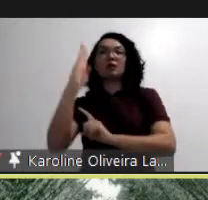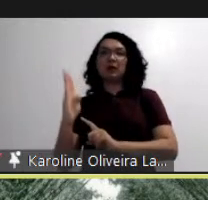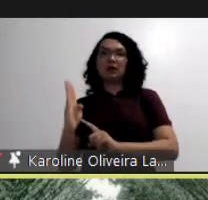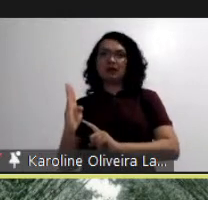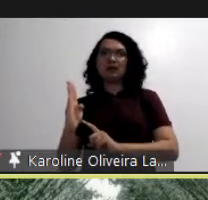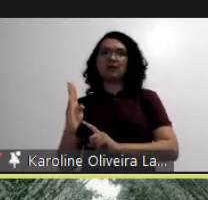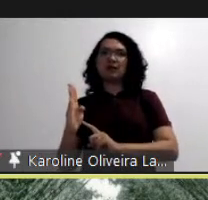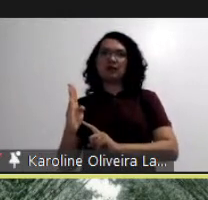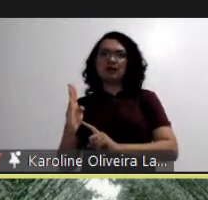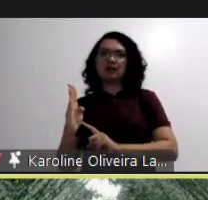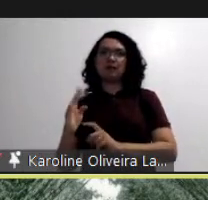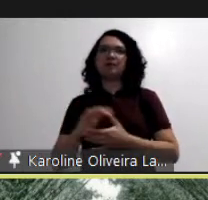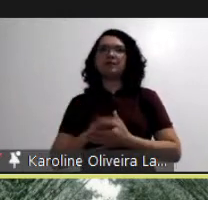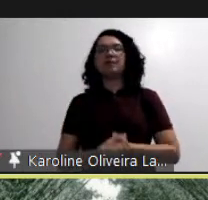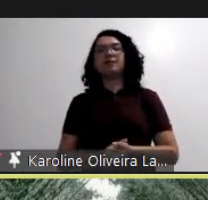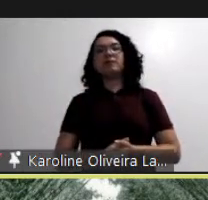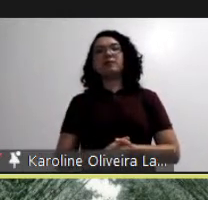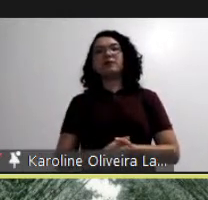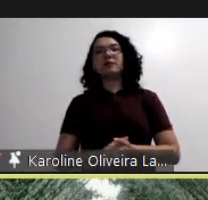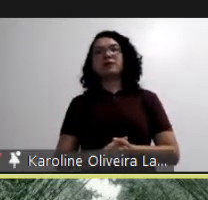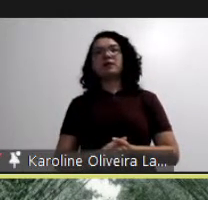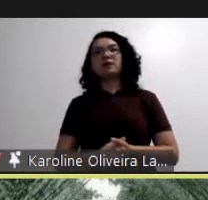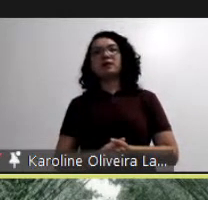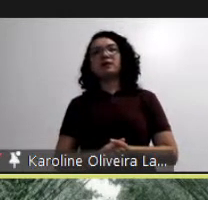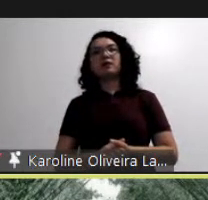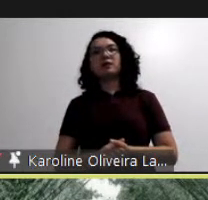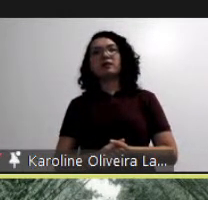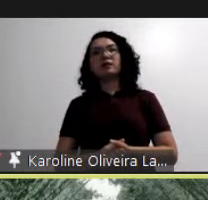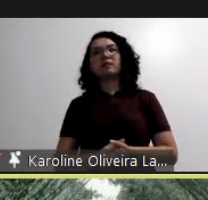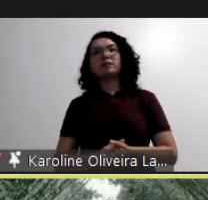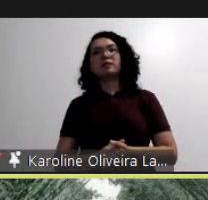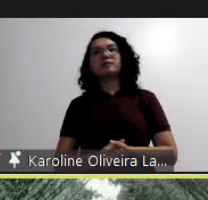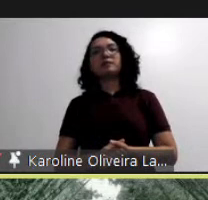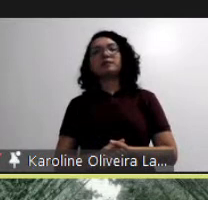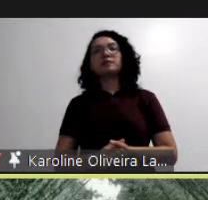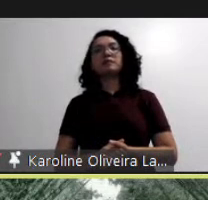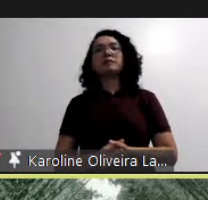Aos que não conhecem o prédio do Ministério, vamos dar só um passeio, né?